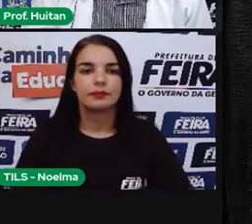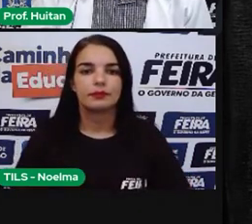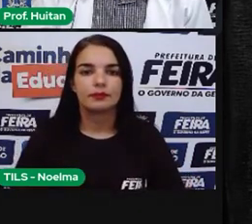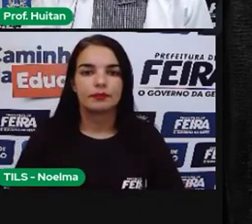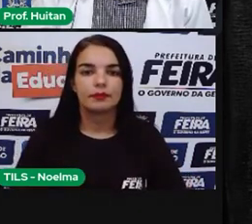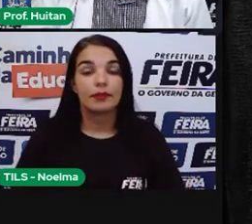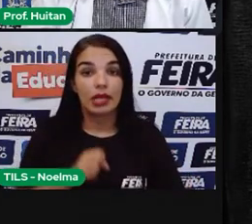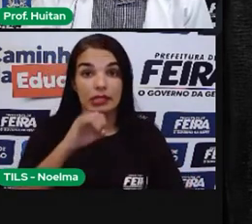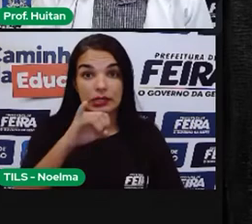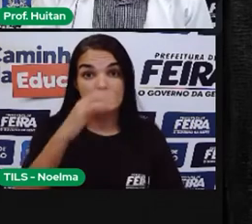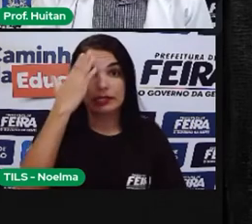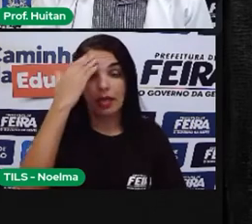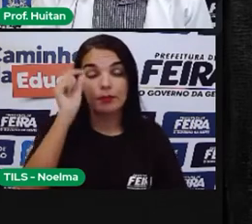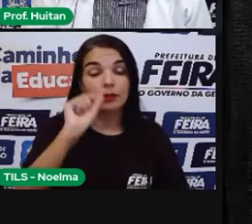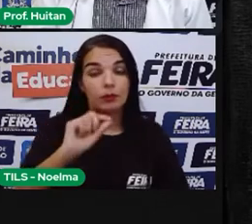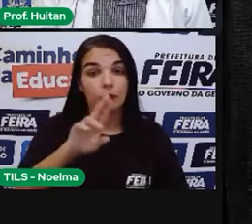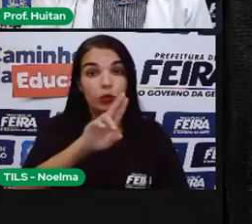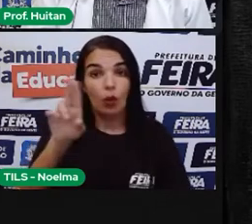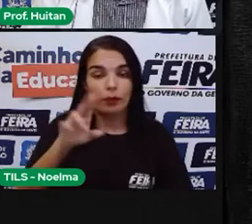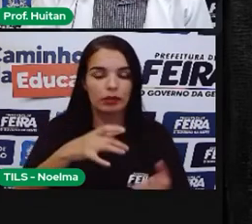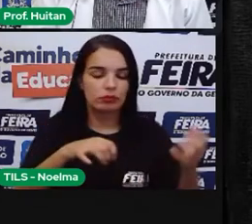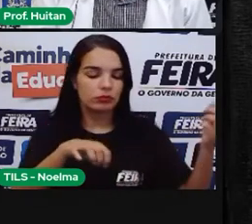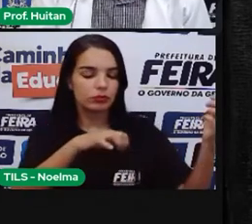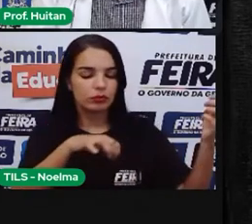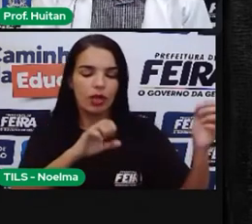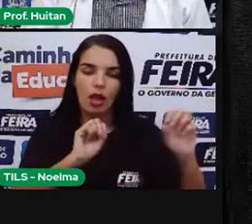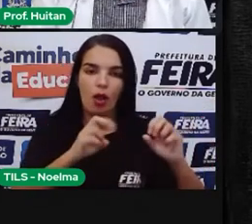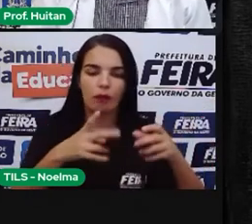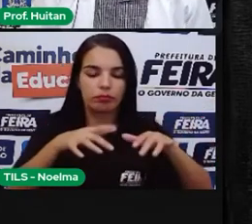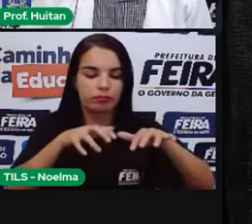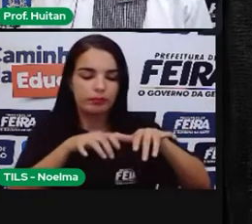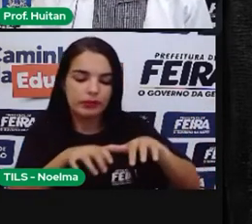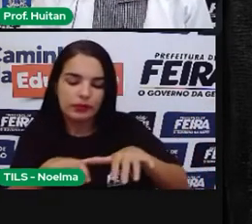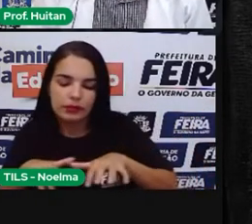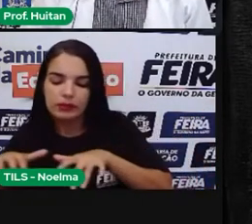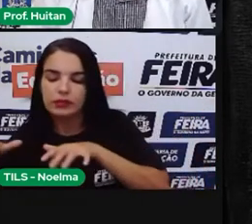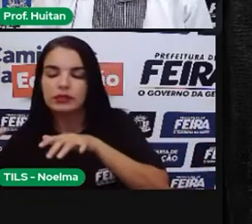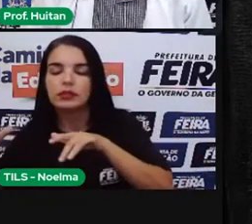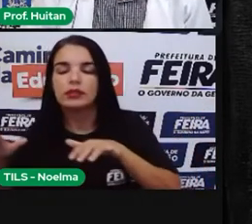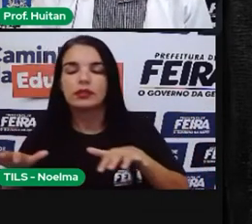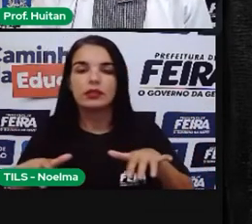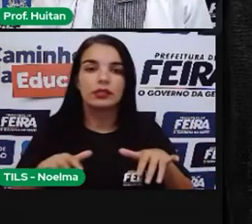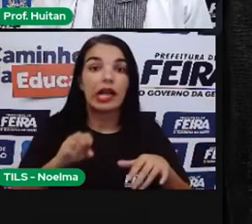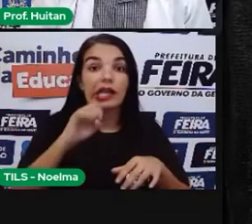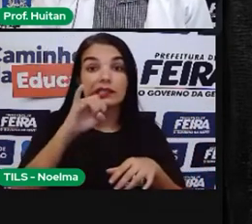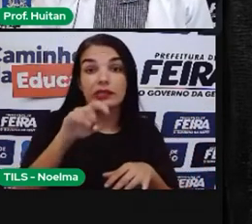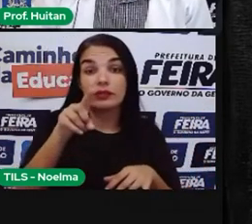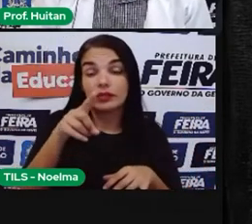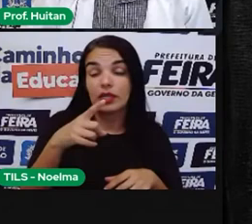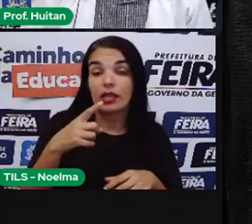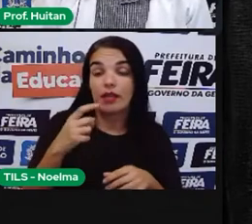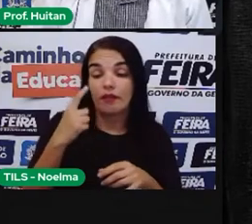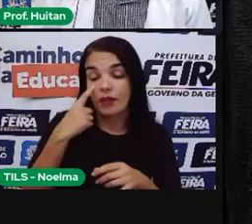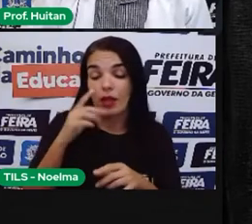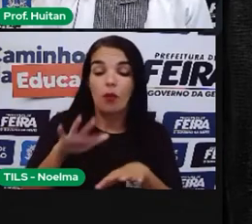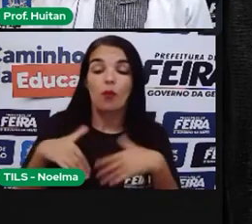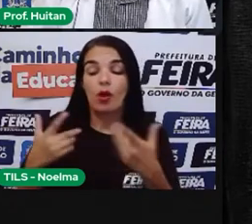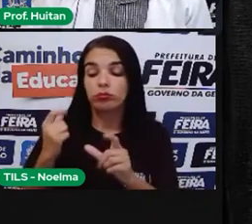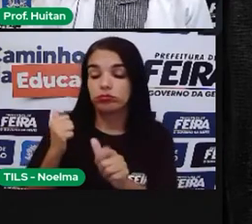souber o nome do instrumento, responda. Então, qual é o instrumento que você acha que está acompanhando a voz do cantor?